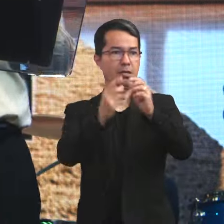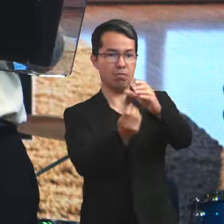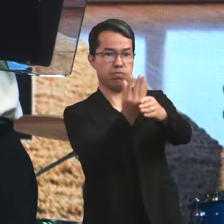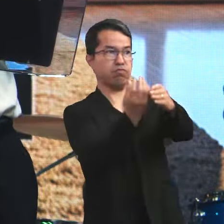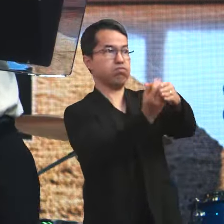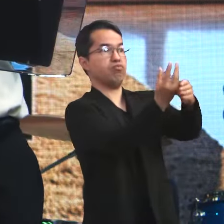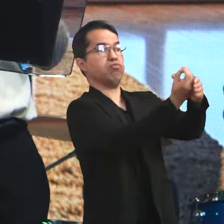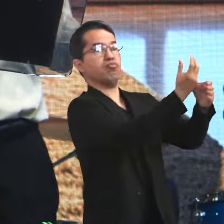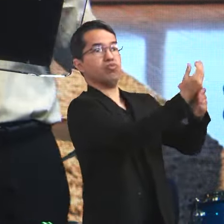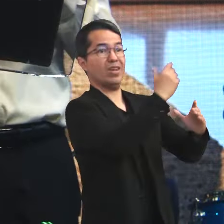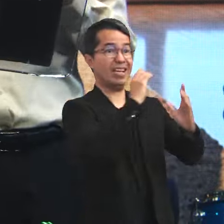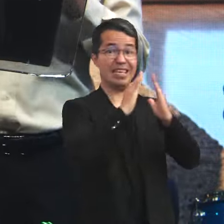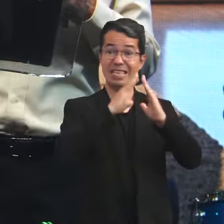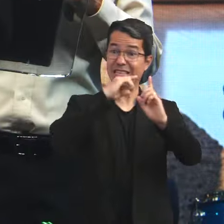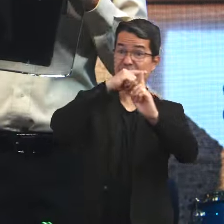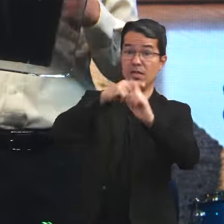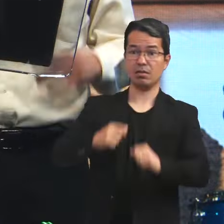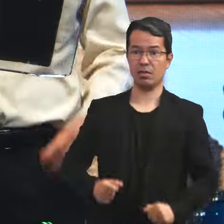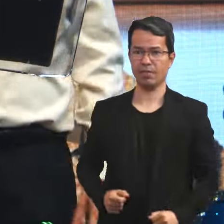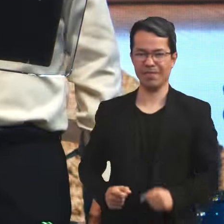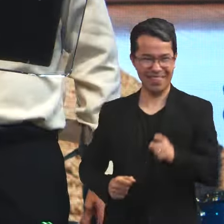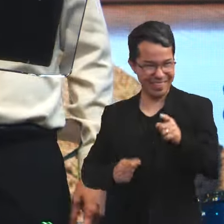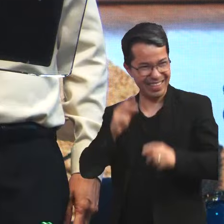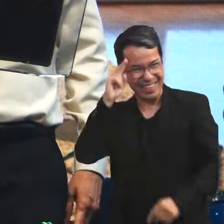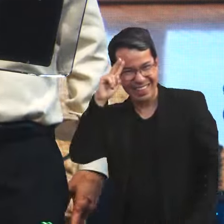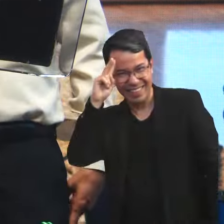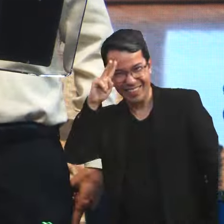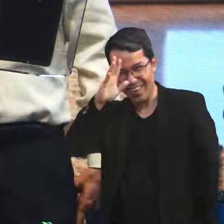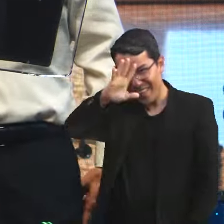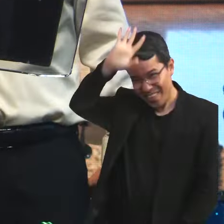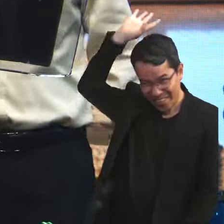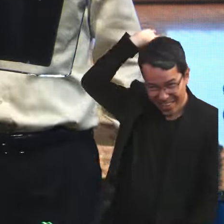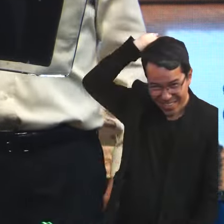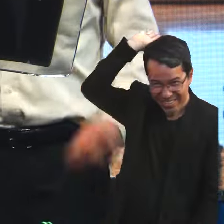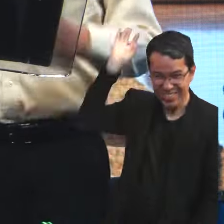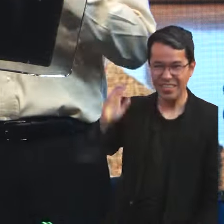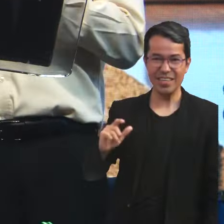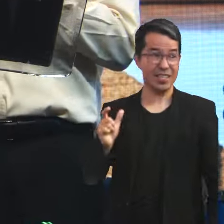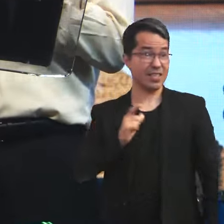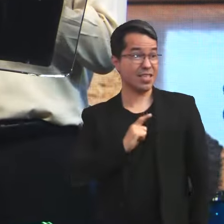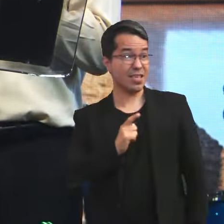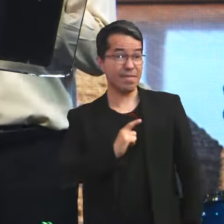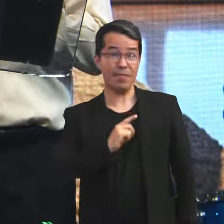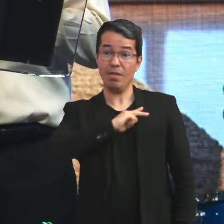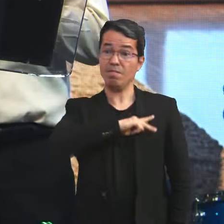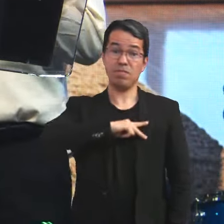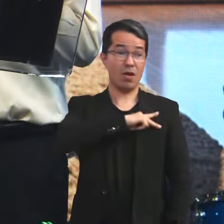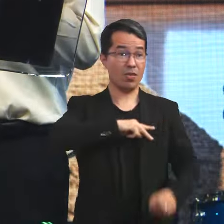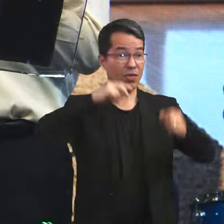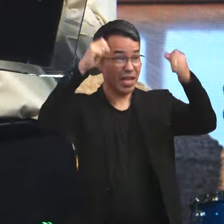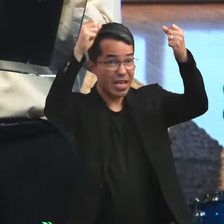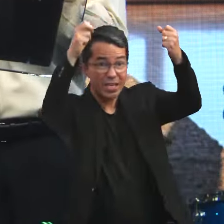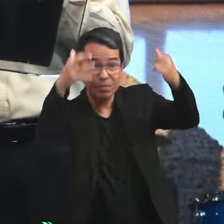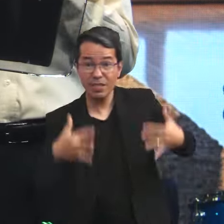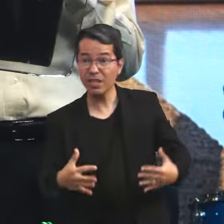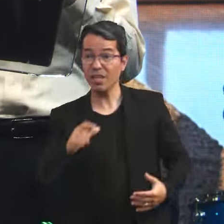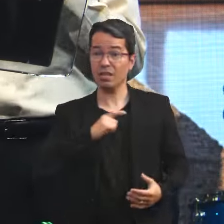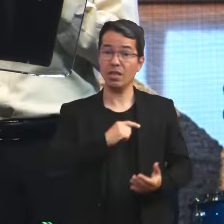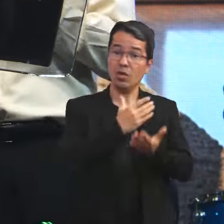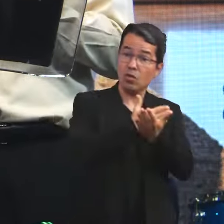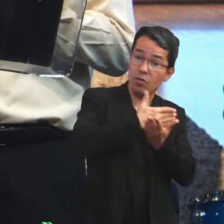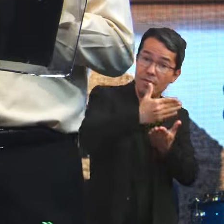quando esbe su carta a Romanos quando suaa a r di que desde